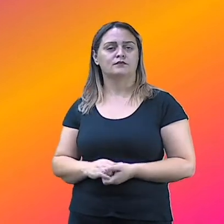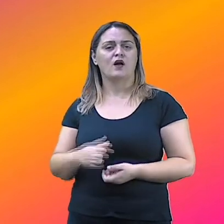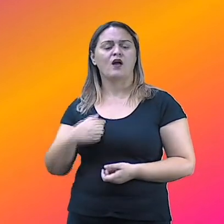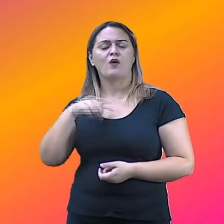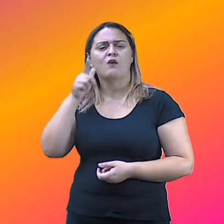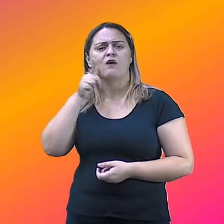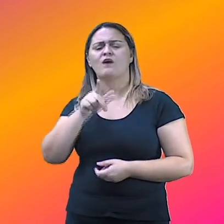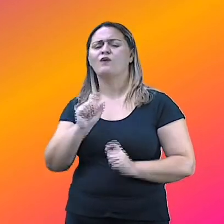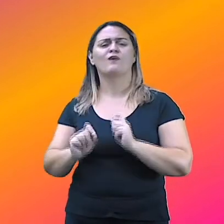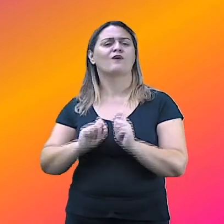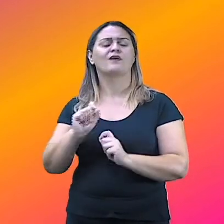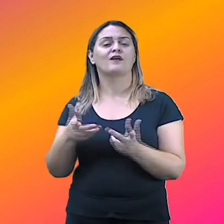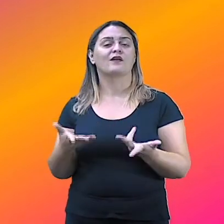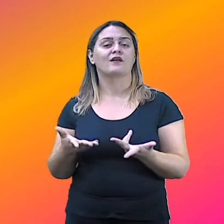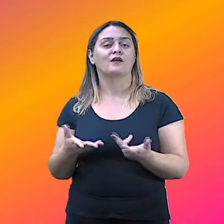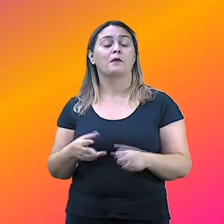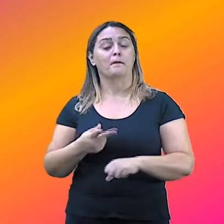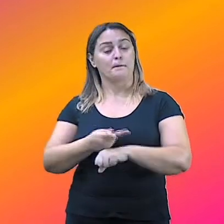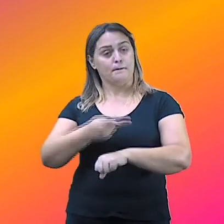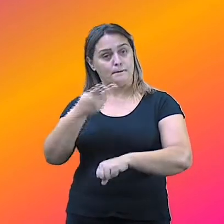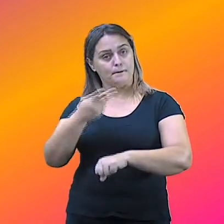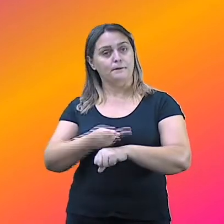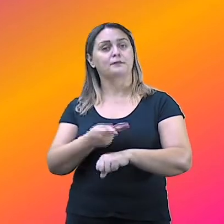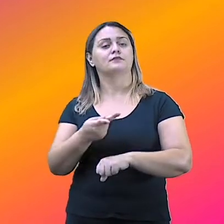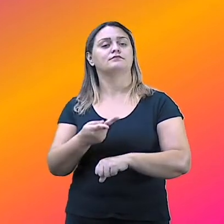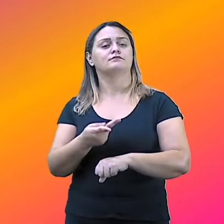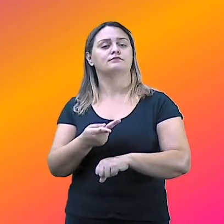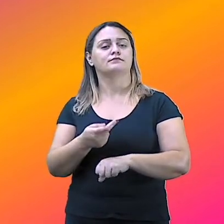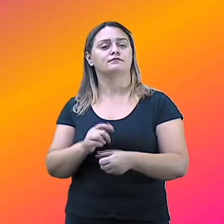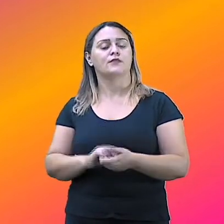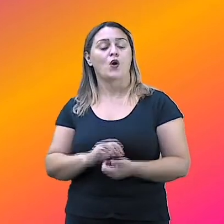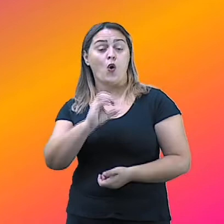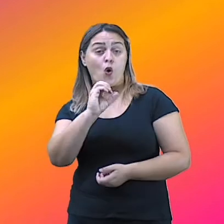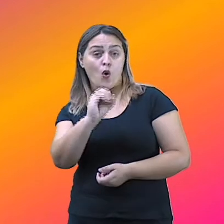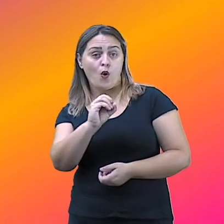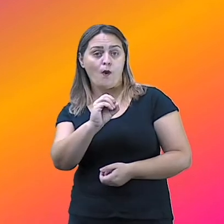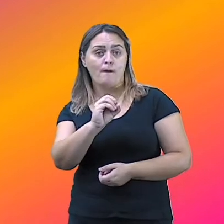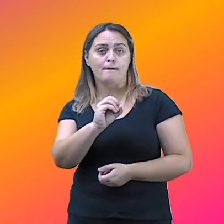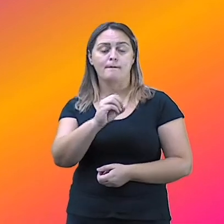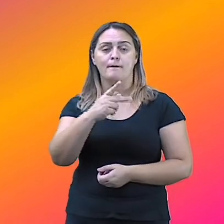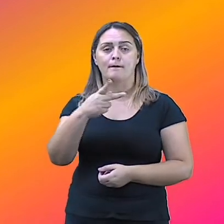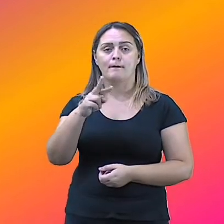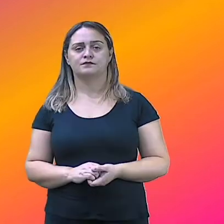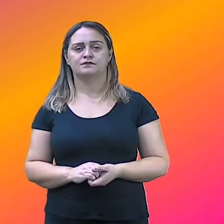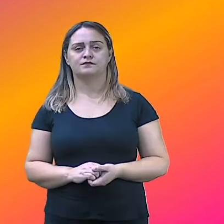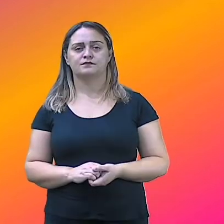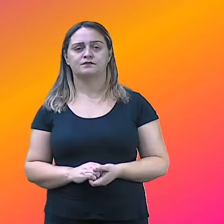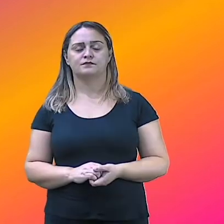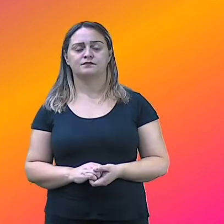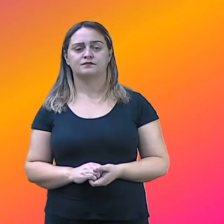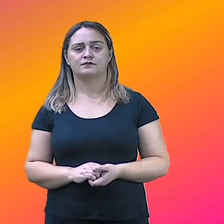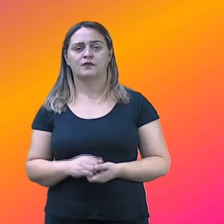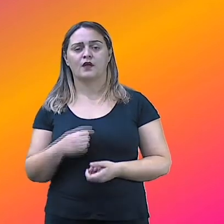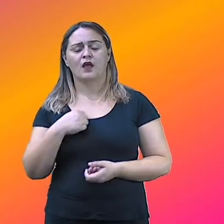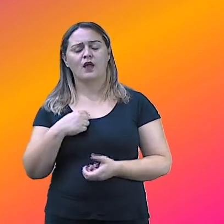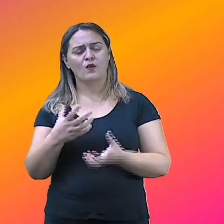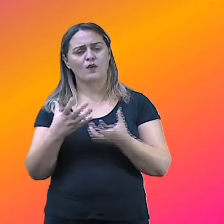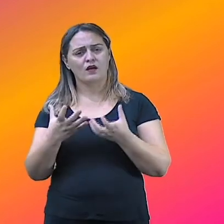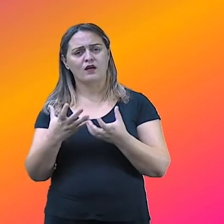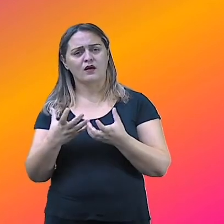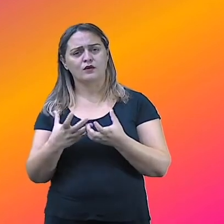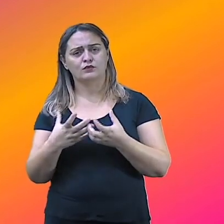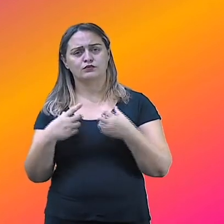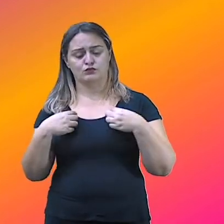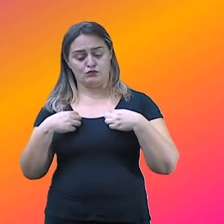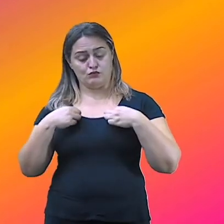quê? O prêmio. Portanto, o prêmio, objeto direto. Eu quero um